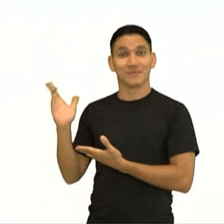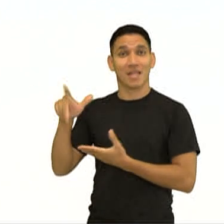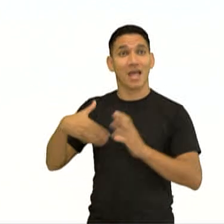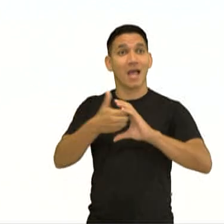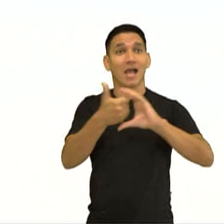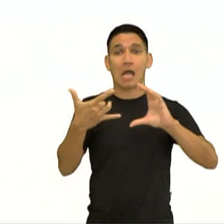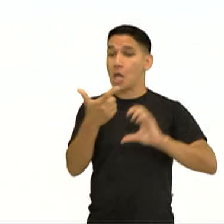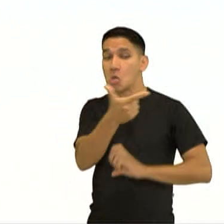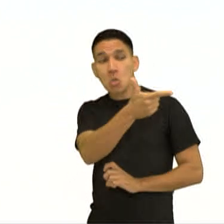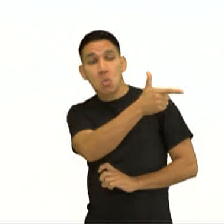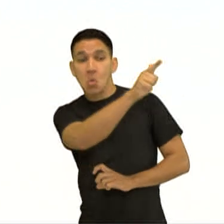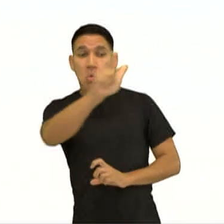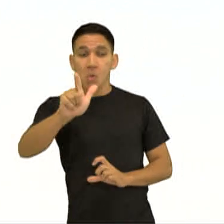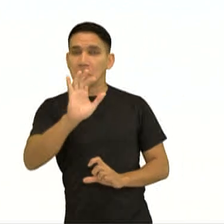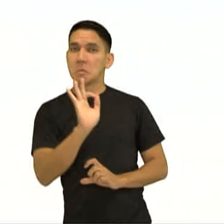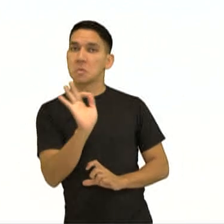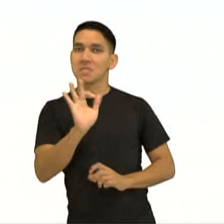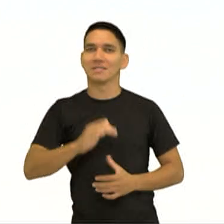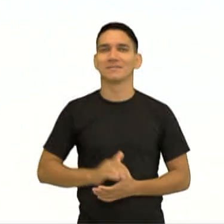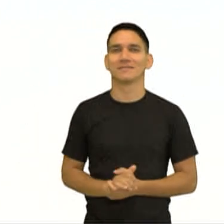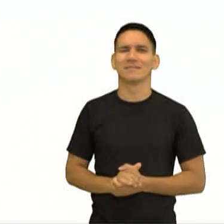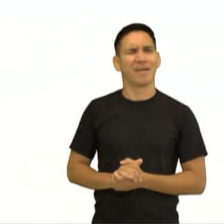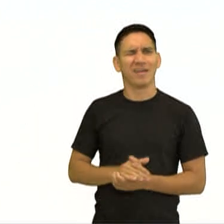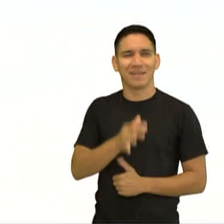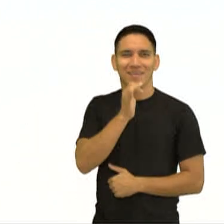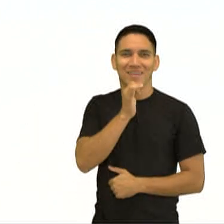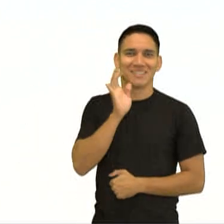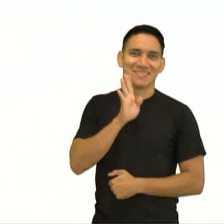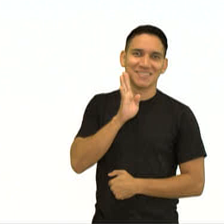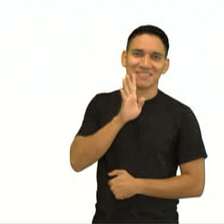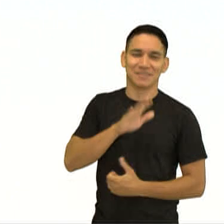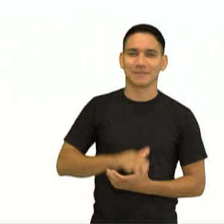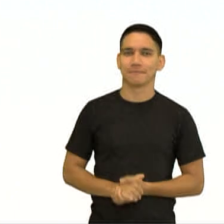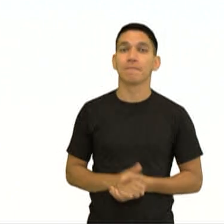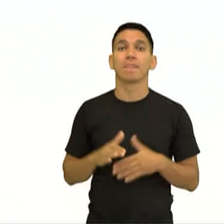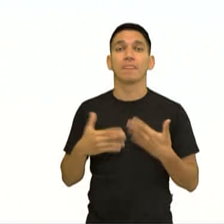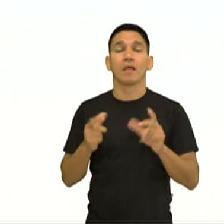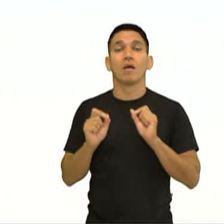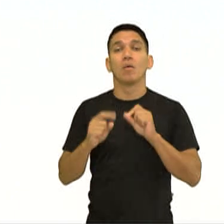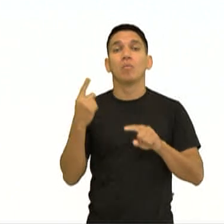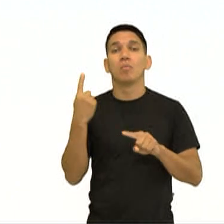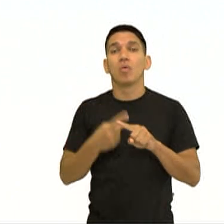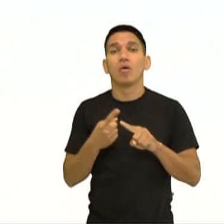os outros não têm. Então aqui a gente tem um exemplo bem legal de superlativo, né? Porque